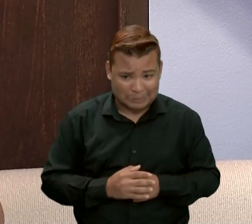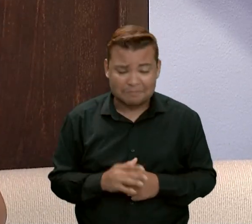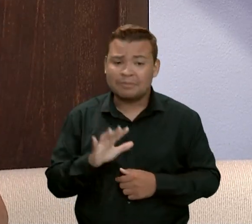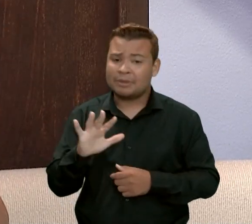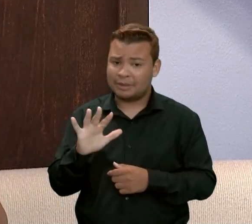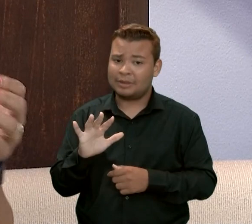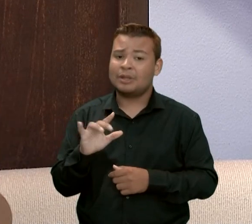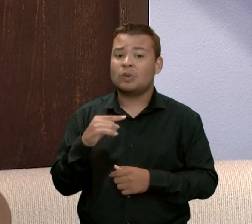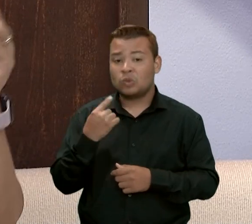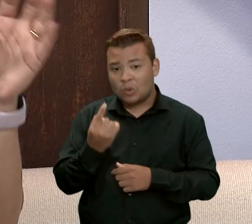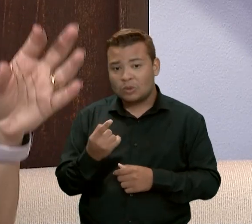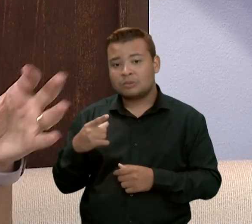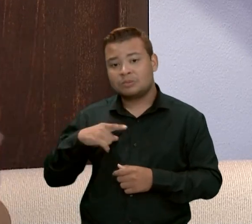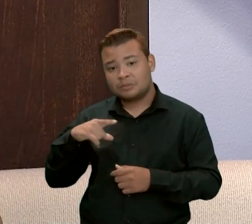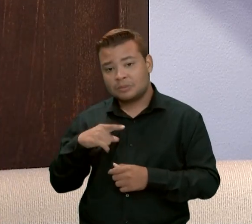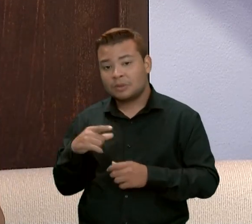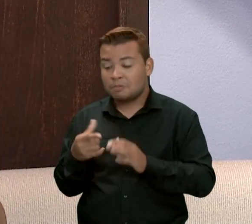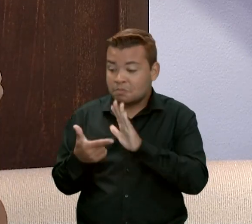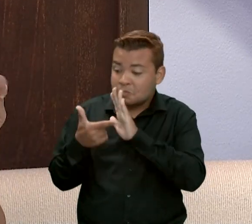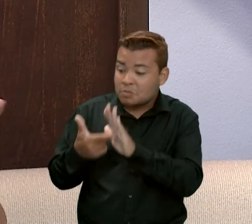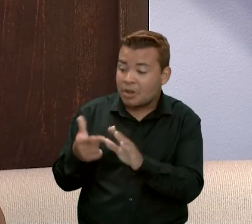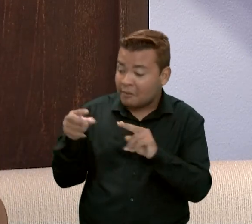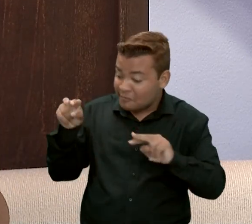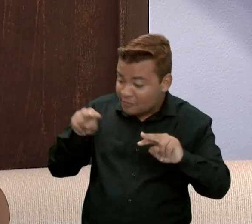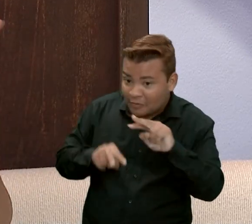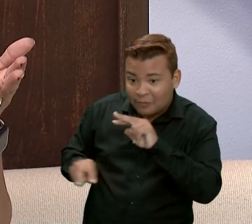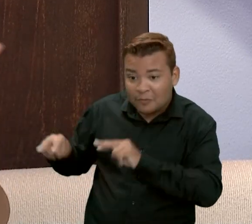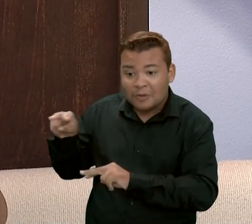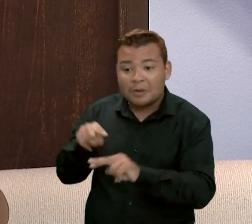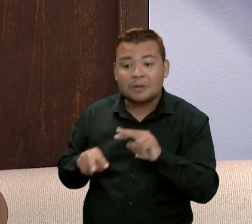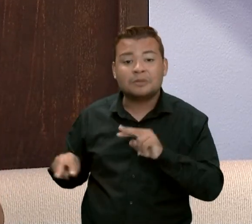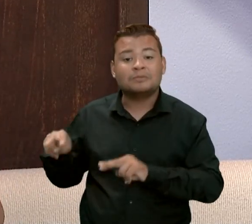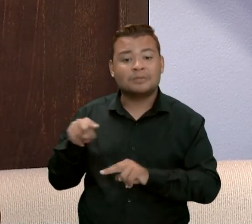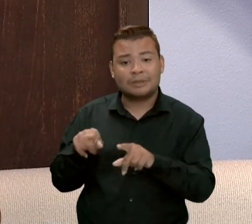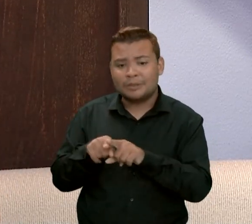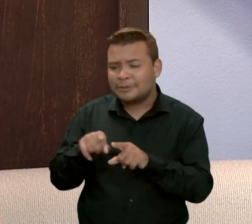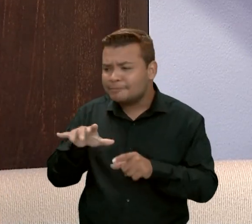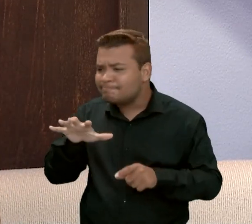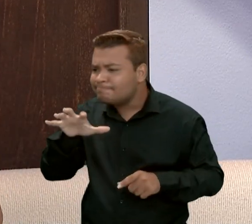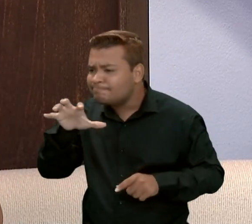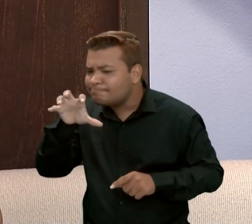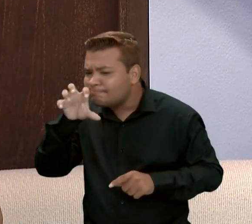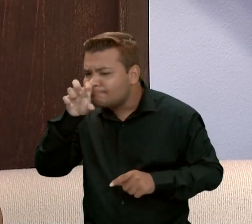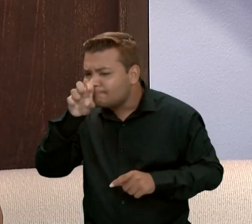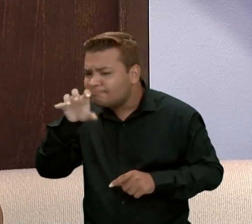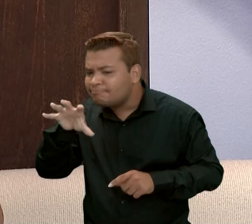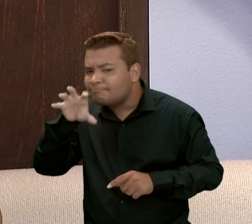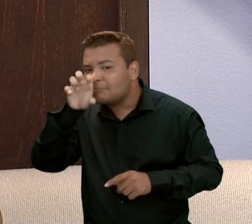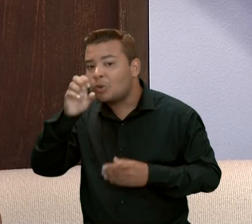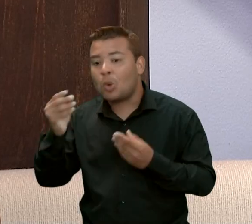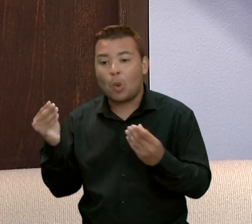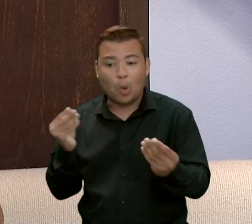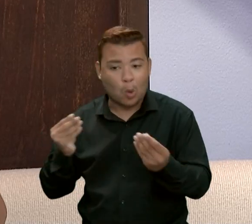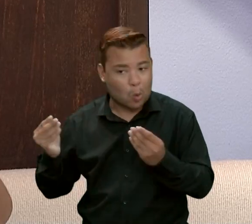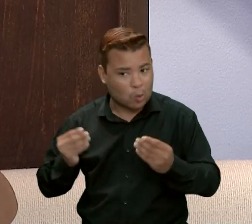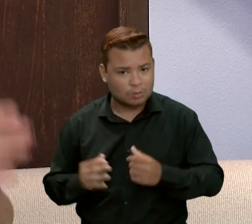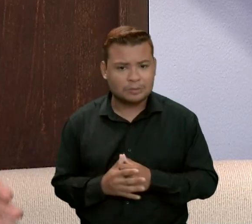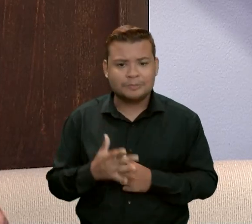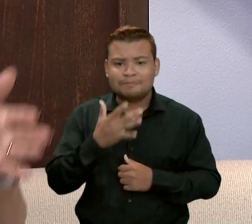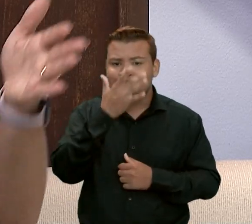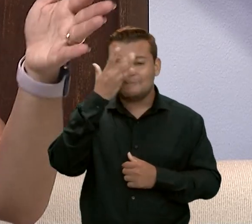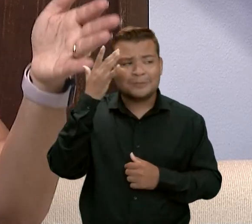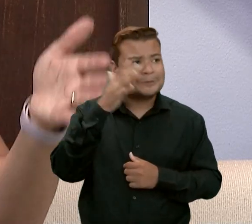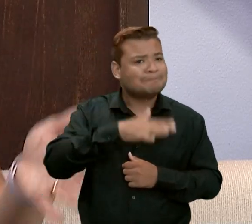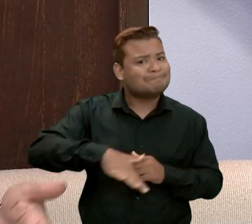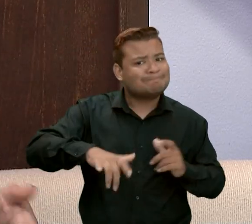gente fez a opção, né, pelo visual e ali pelo odor mesmo daquele produto. E todas as pessoas